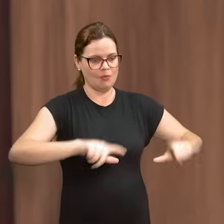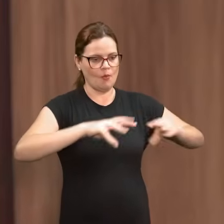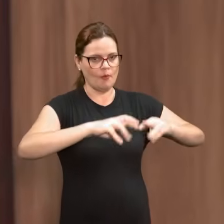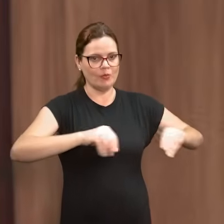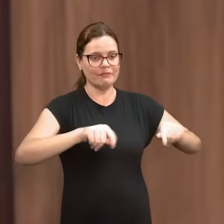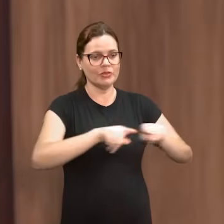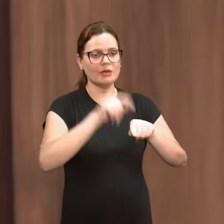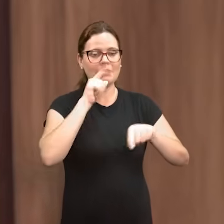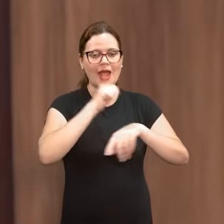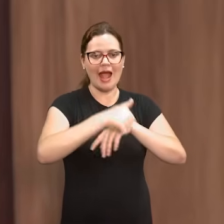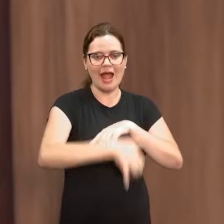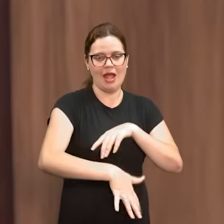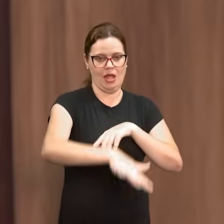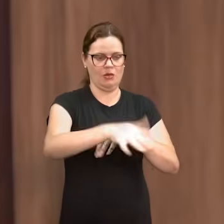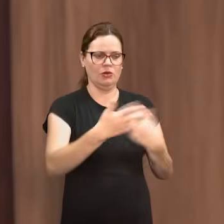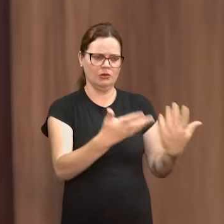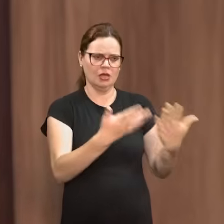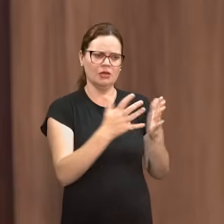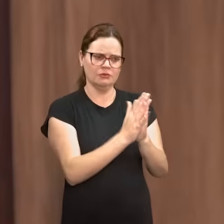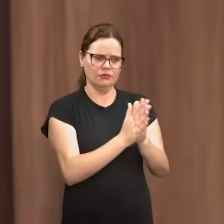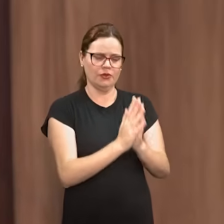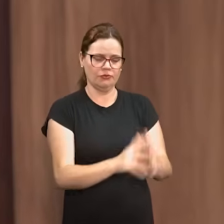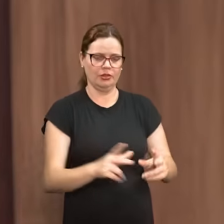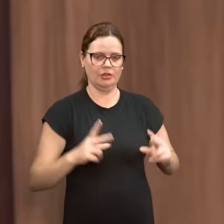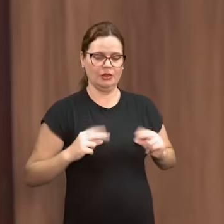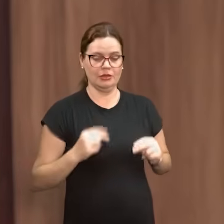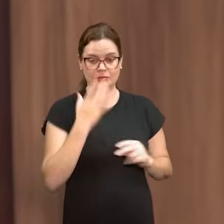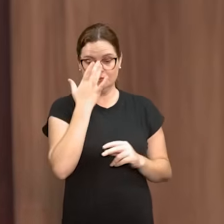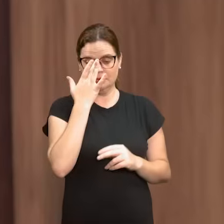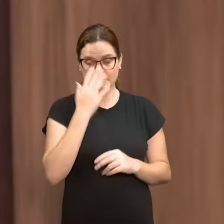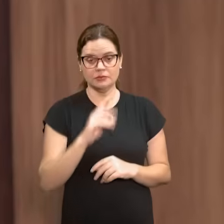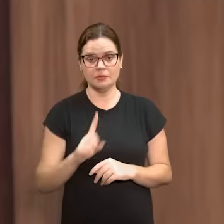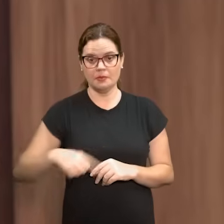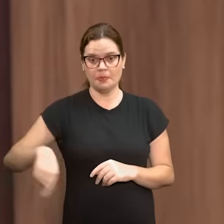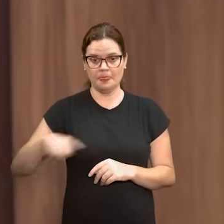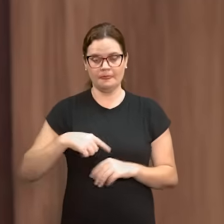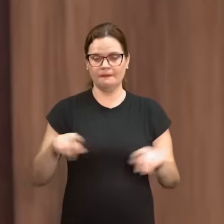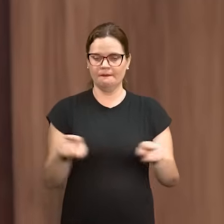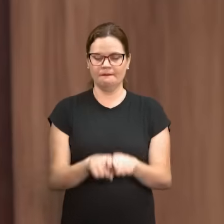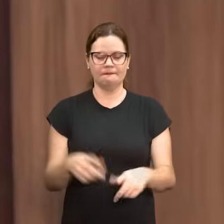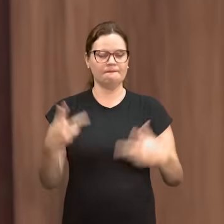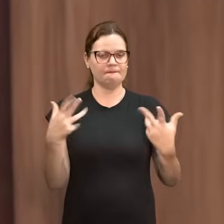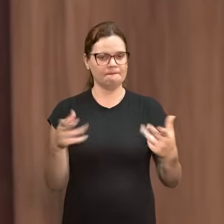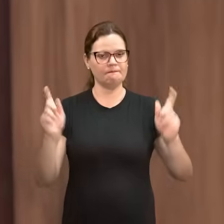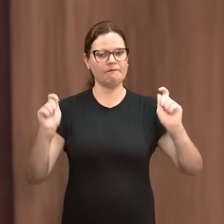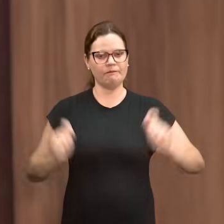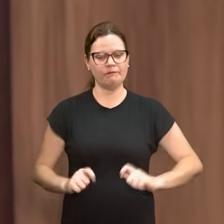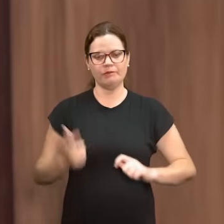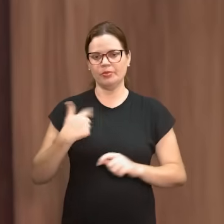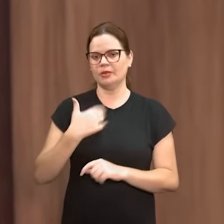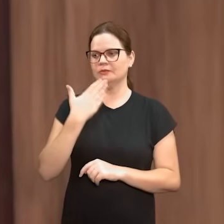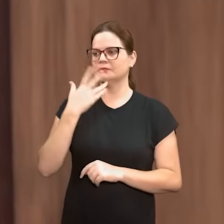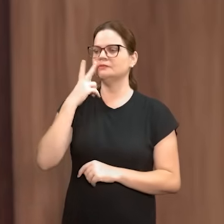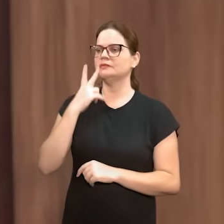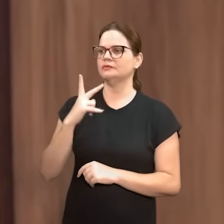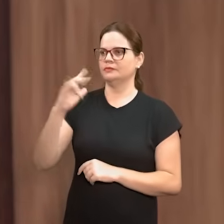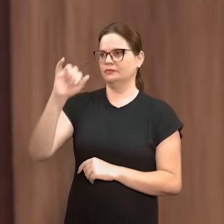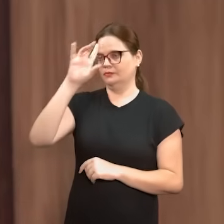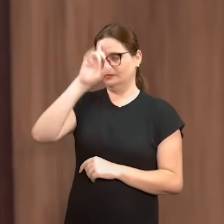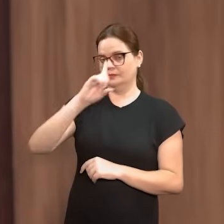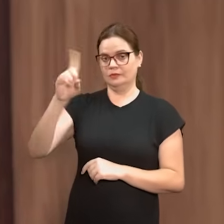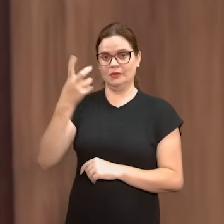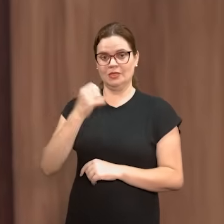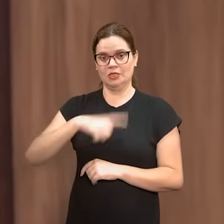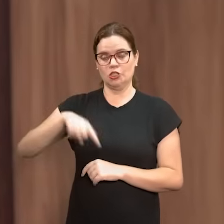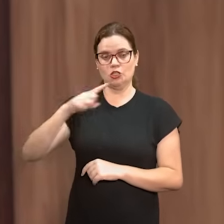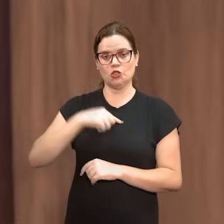águas. E na verdade é o seguinte, nós hoje ainda podemos fazer do mesmo jeito com o nosso Pai Celestial. Quando